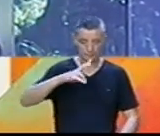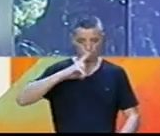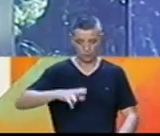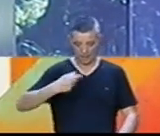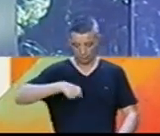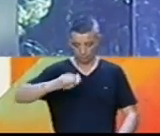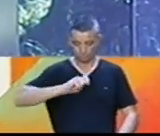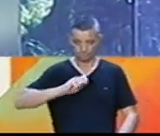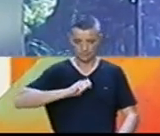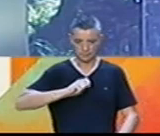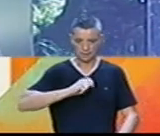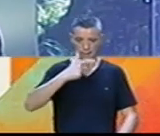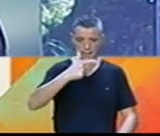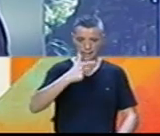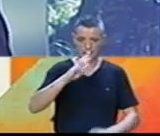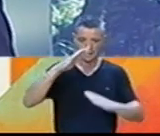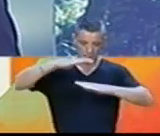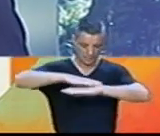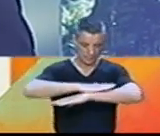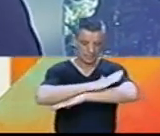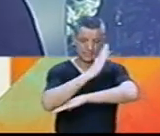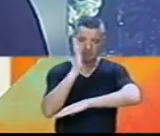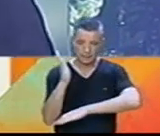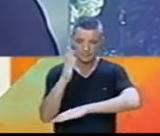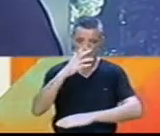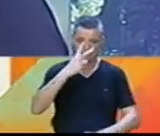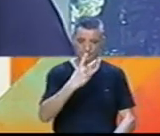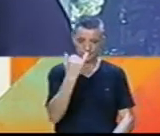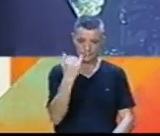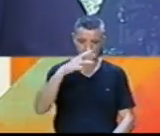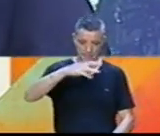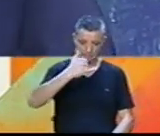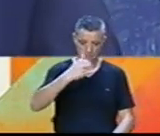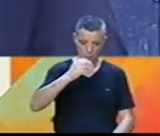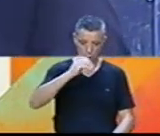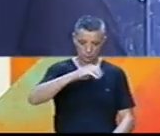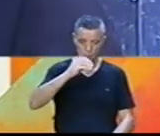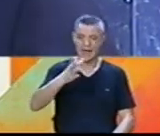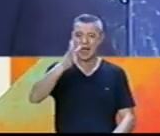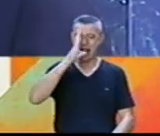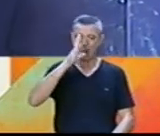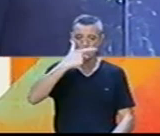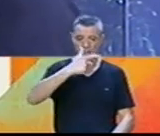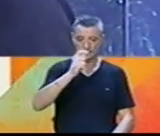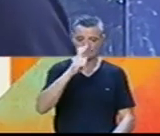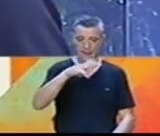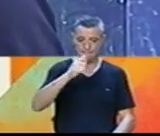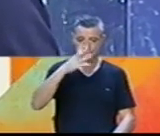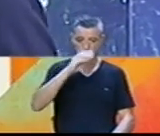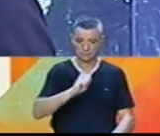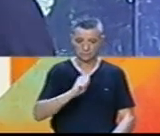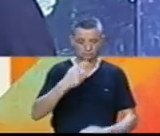relaxar um bocadinho pode ir às Termas de Vimioso. Nós temos um balneário termal em Vimioso, de água sulfurosa, que é